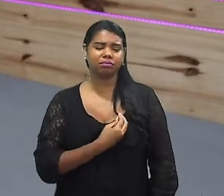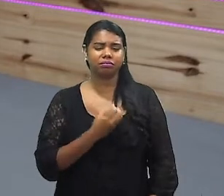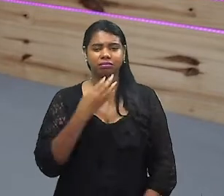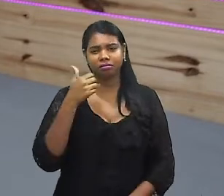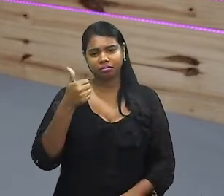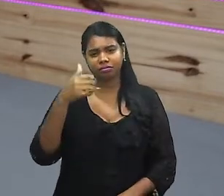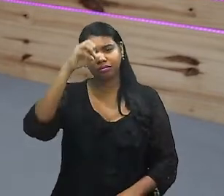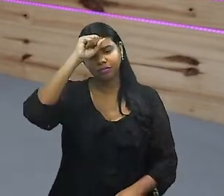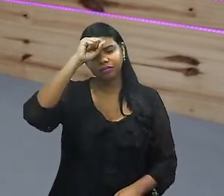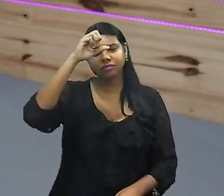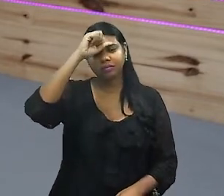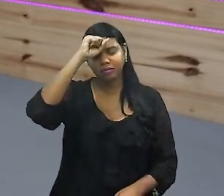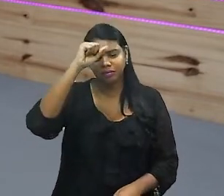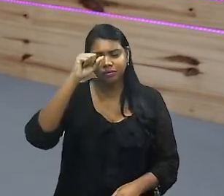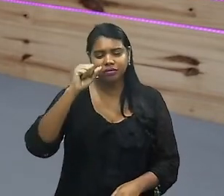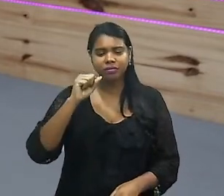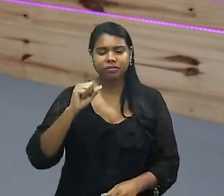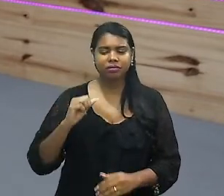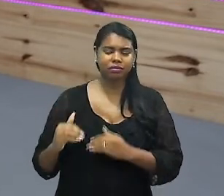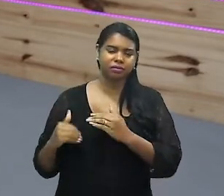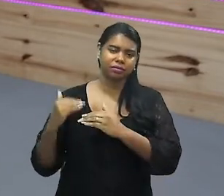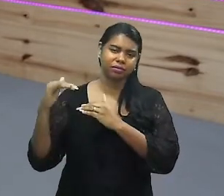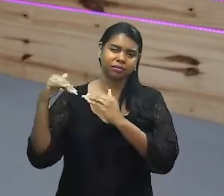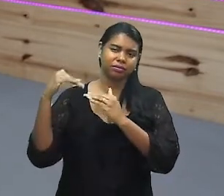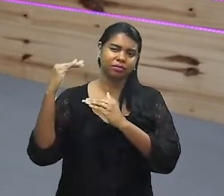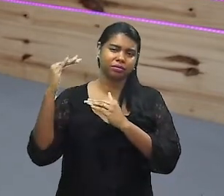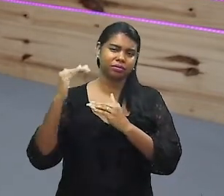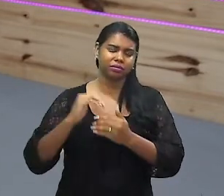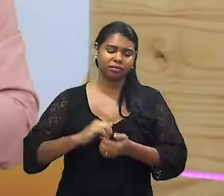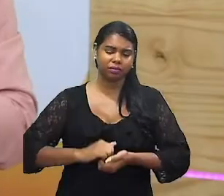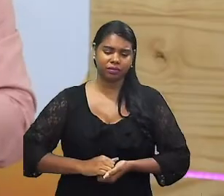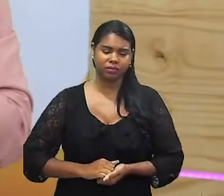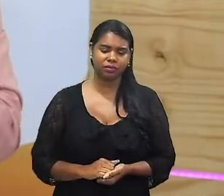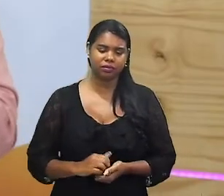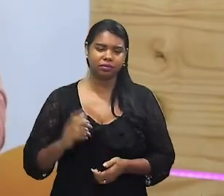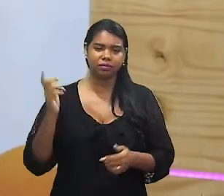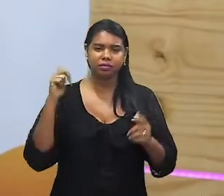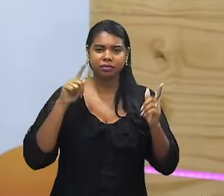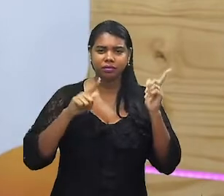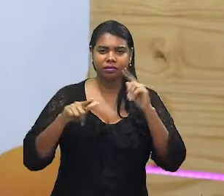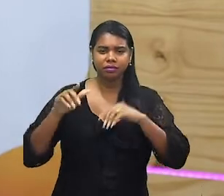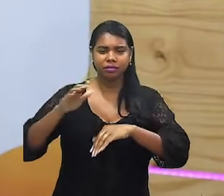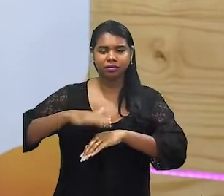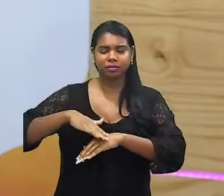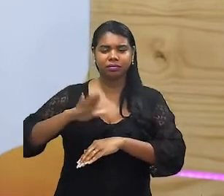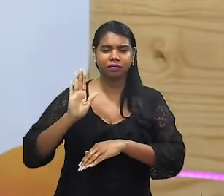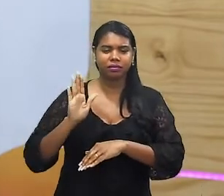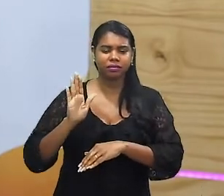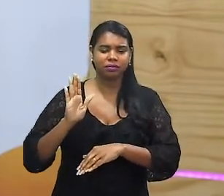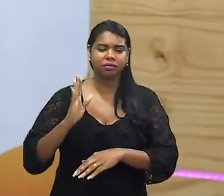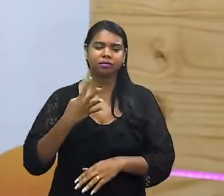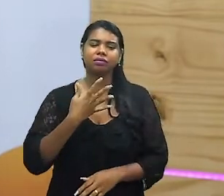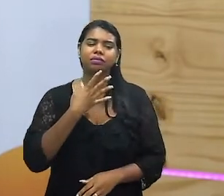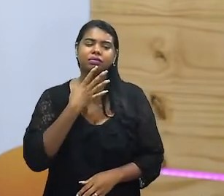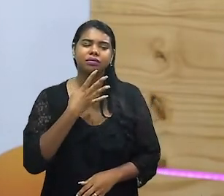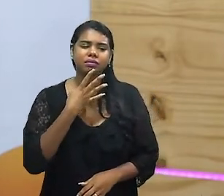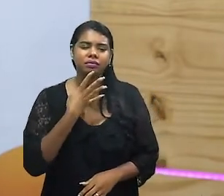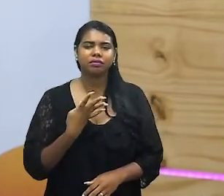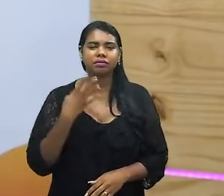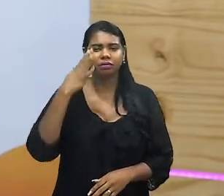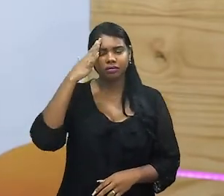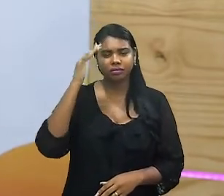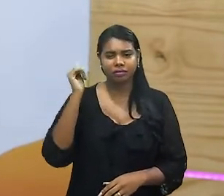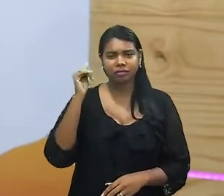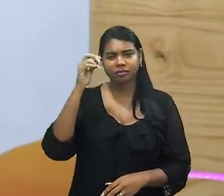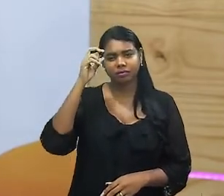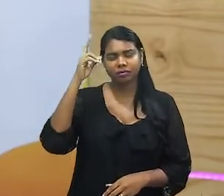vai aprendendo, a gente vai amadurecendo e vai conquistando cada vez mais conhecimento,